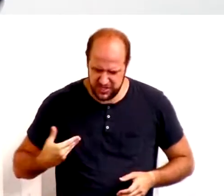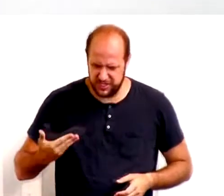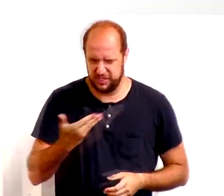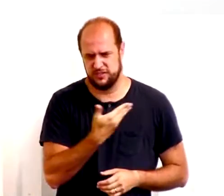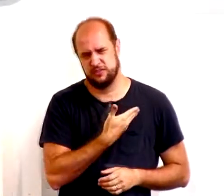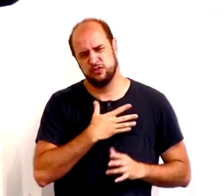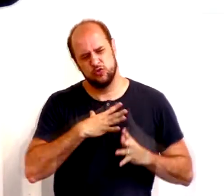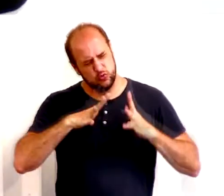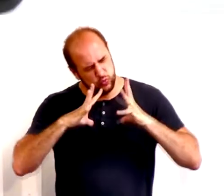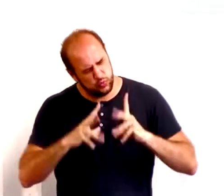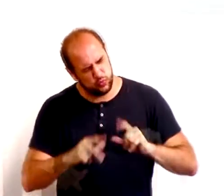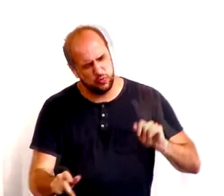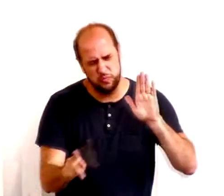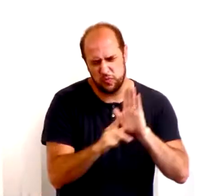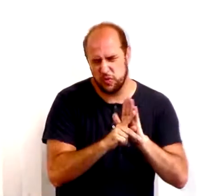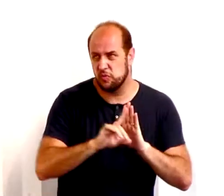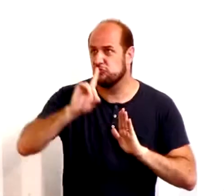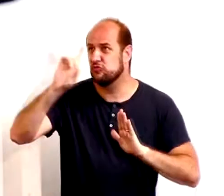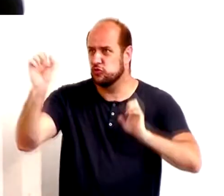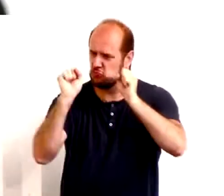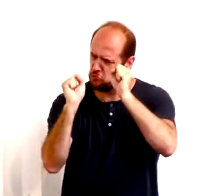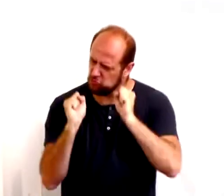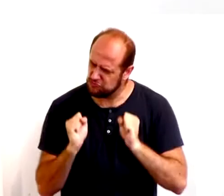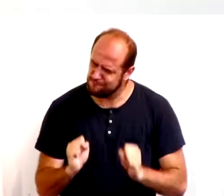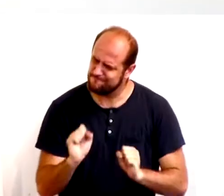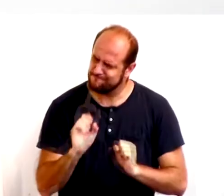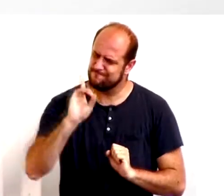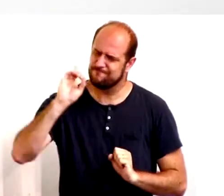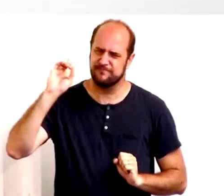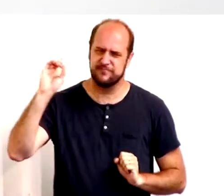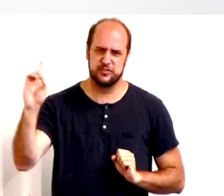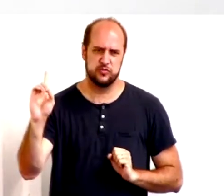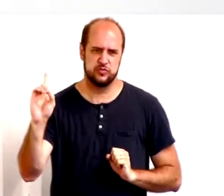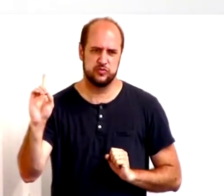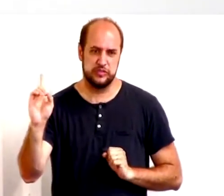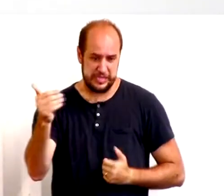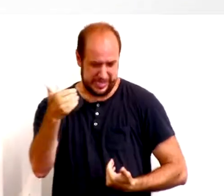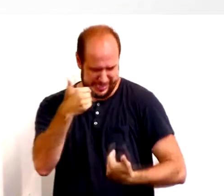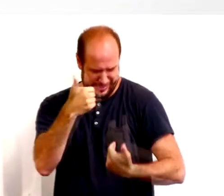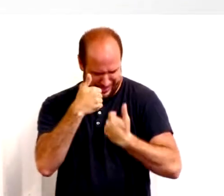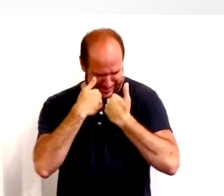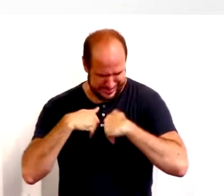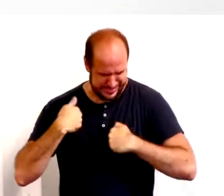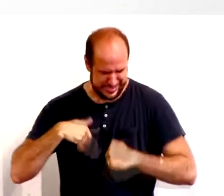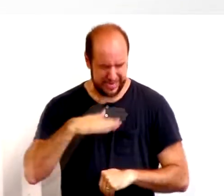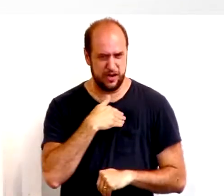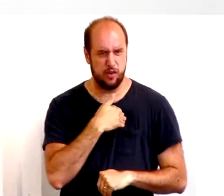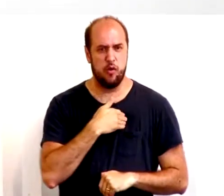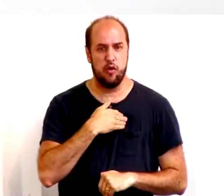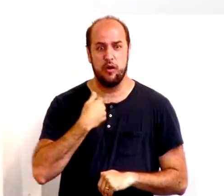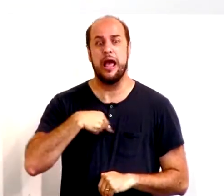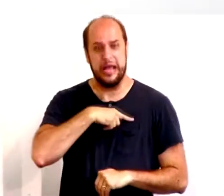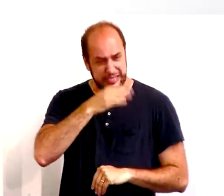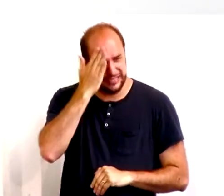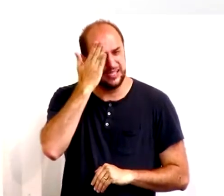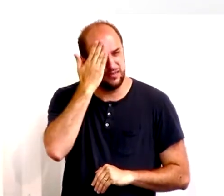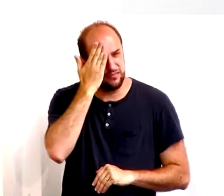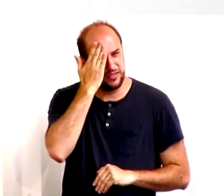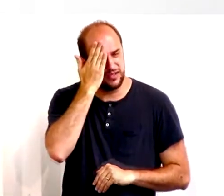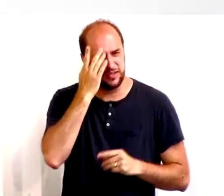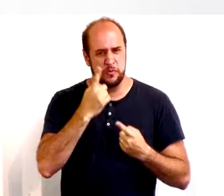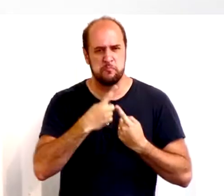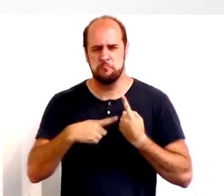Tudo o que Deus é, o seu poder, guardado em nós, que sabemos, mas nossa boca